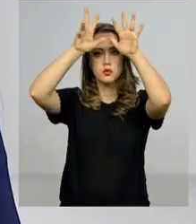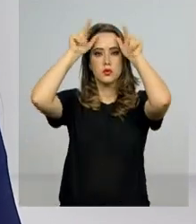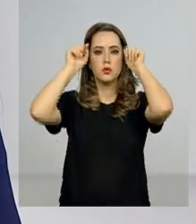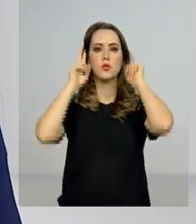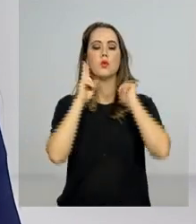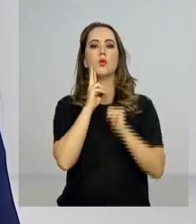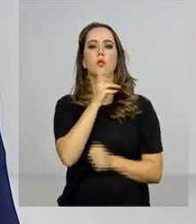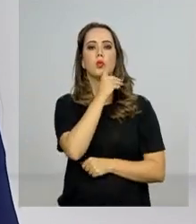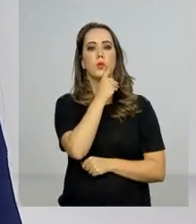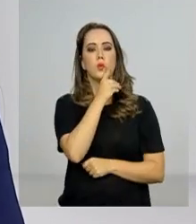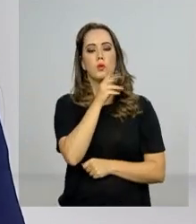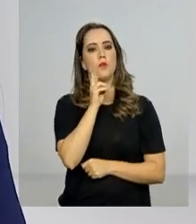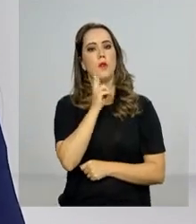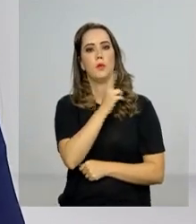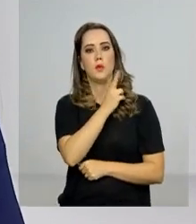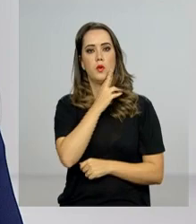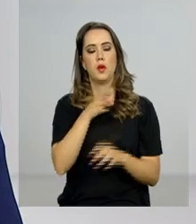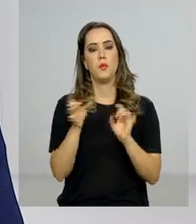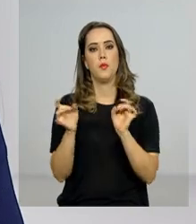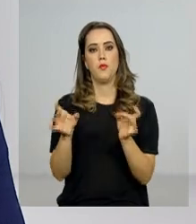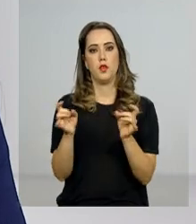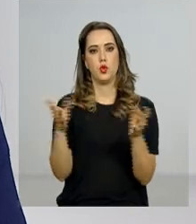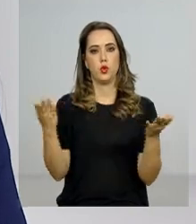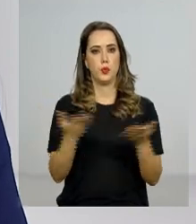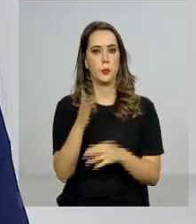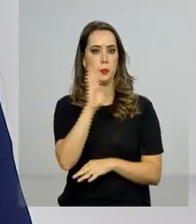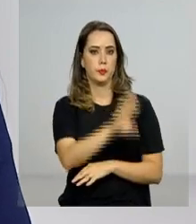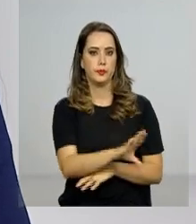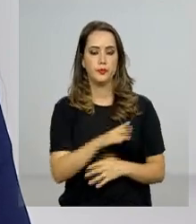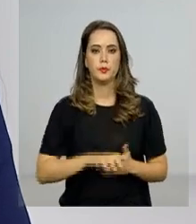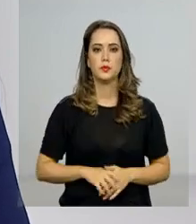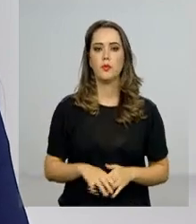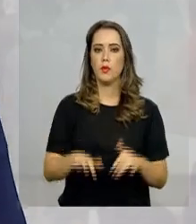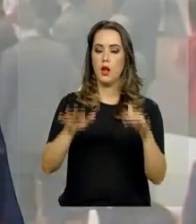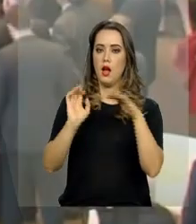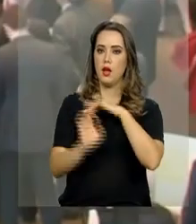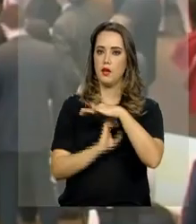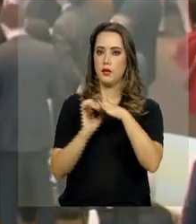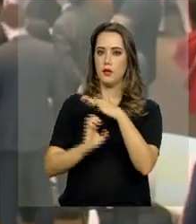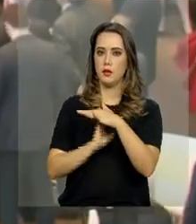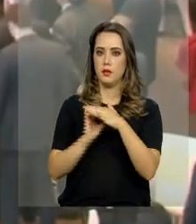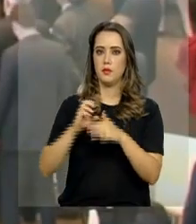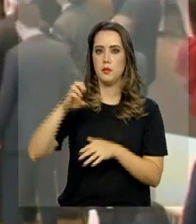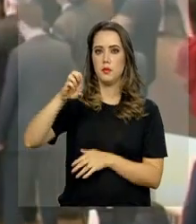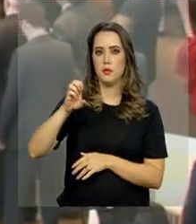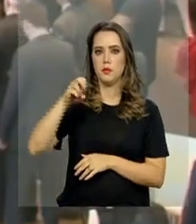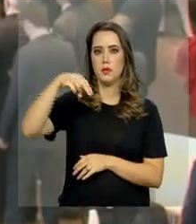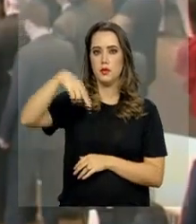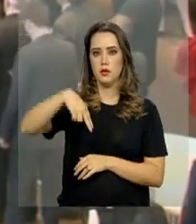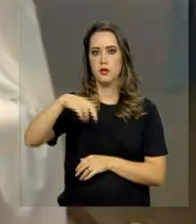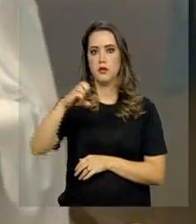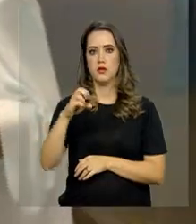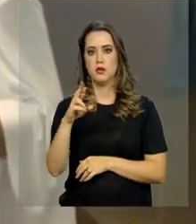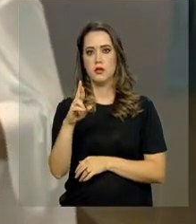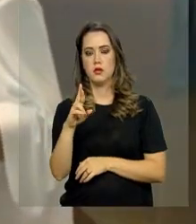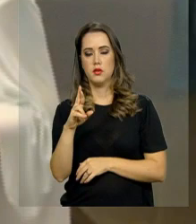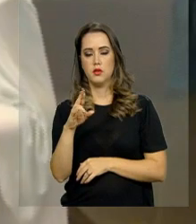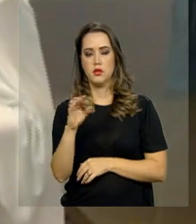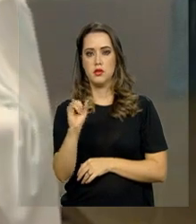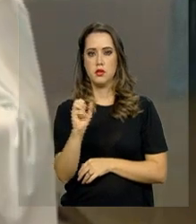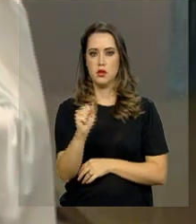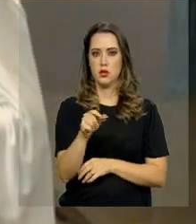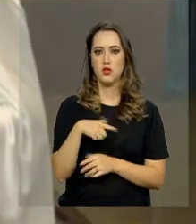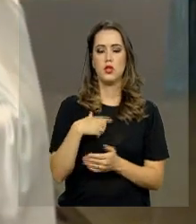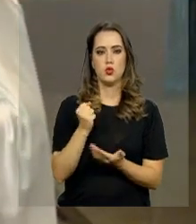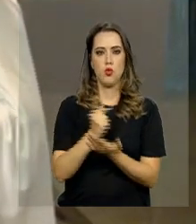rondônia e roraima foram leiloadas hoje à tarde a empresa energisa arrematou as distribuidoras do atl e de